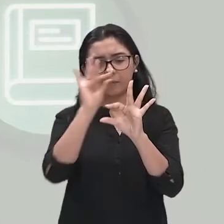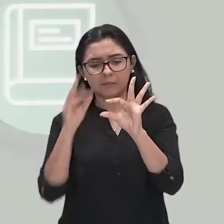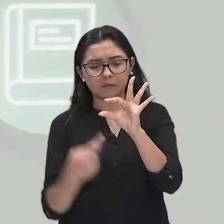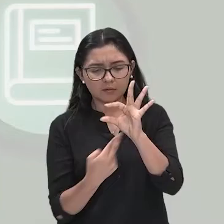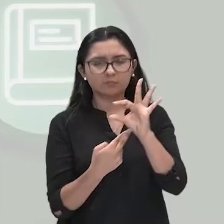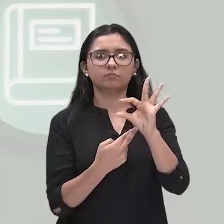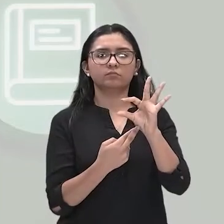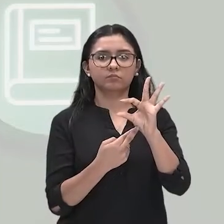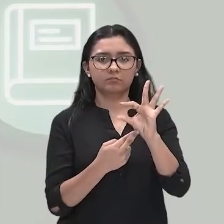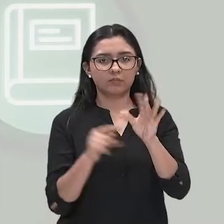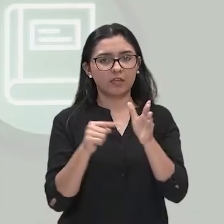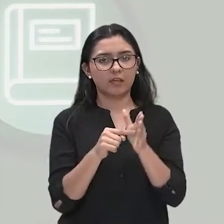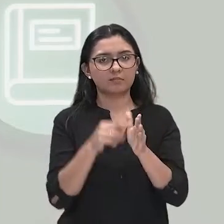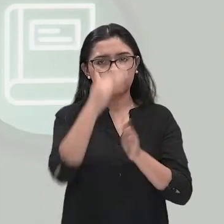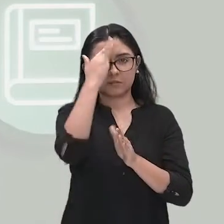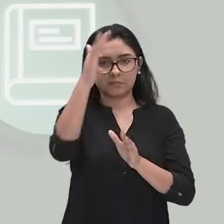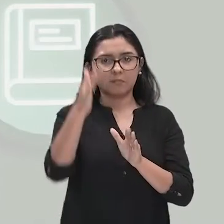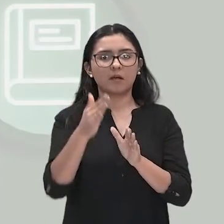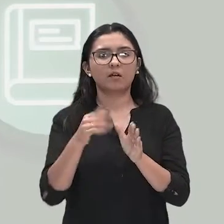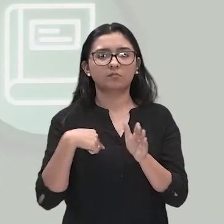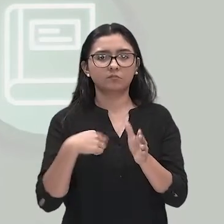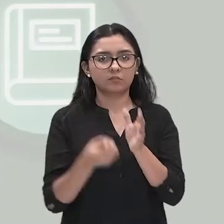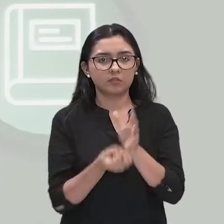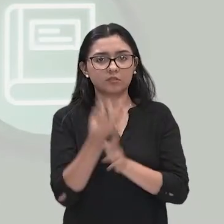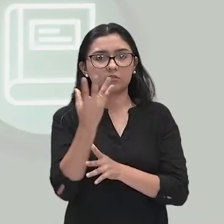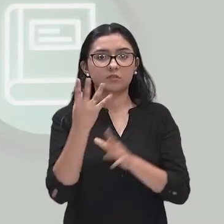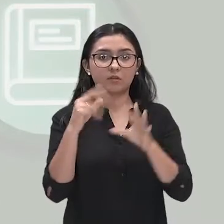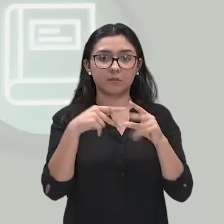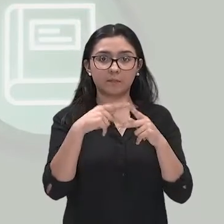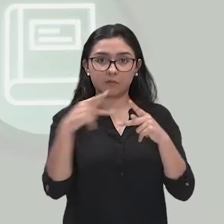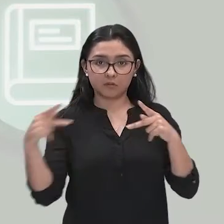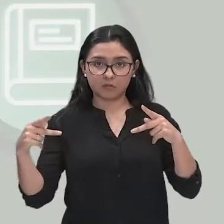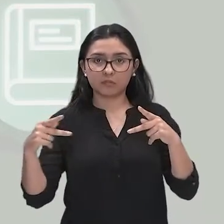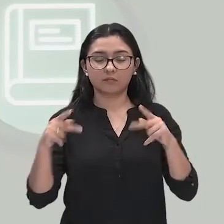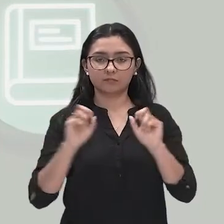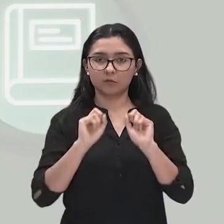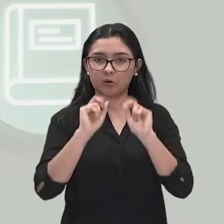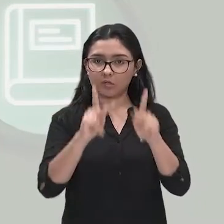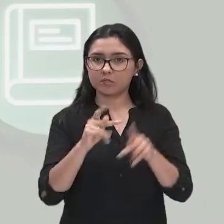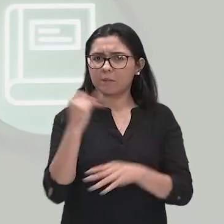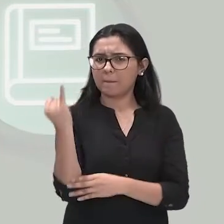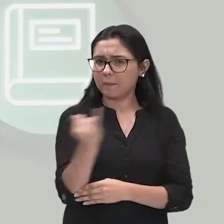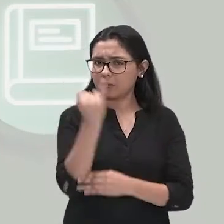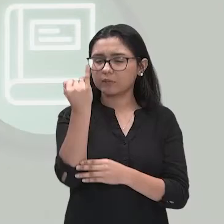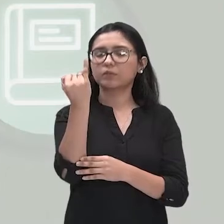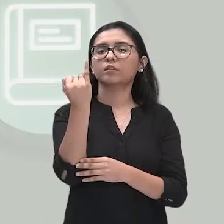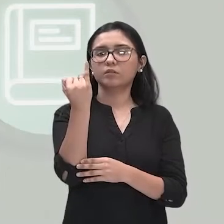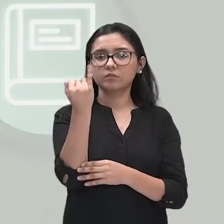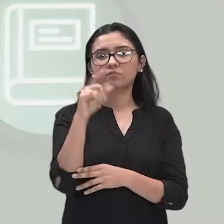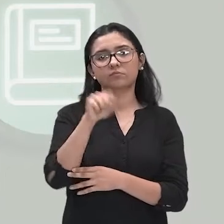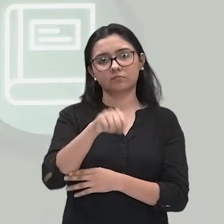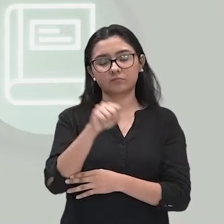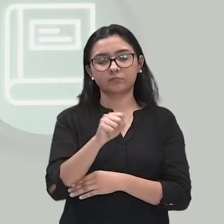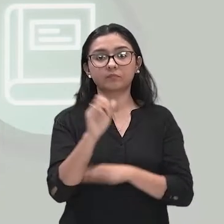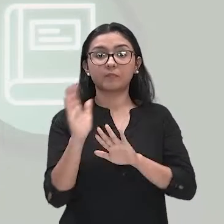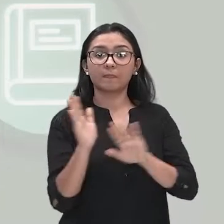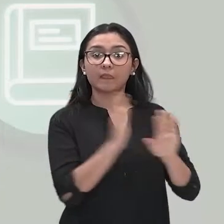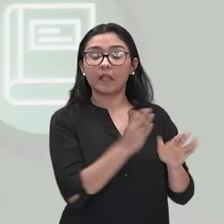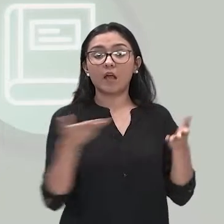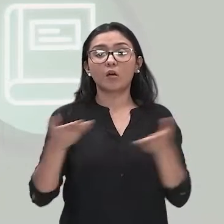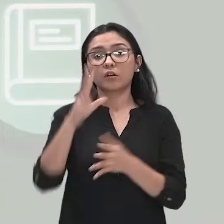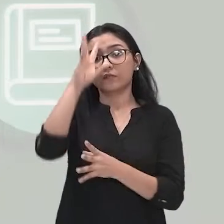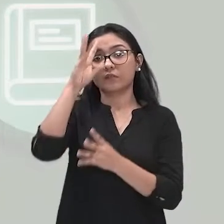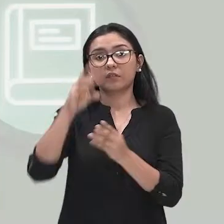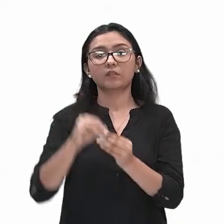os precursores ali, os formadores das proteínas, então eles são muito importantes. Agora a gente vai entender melhor